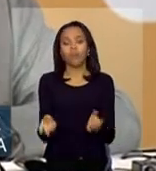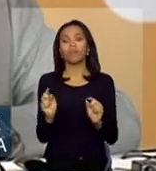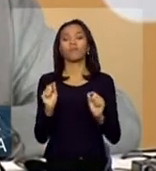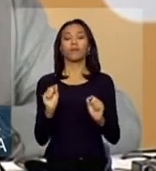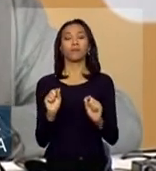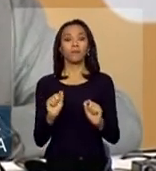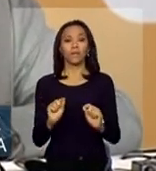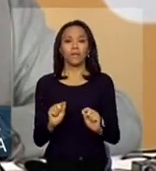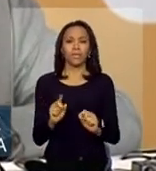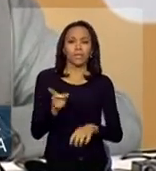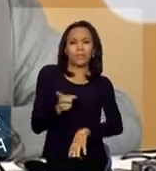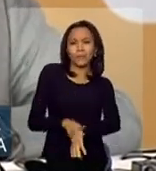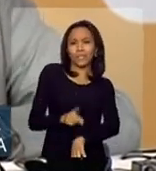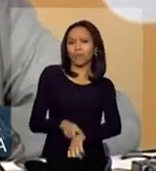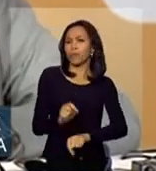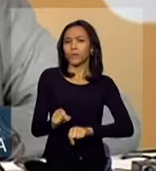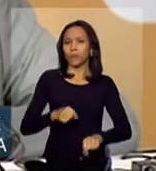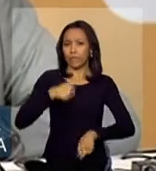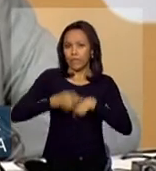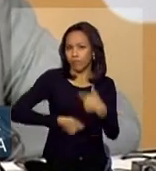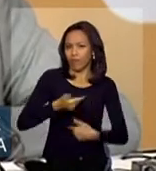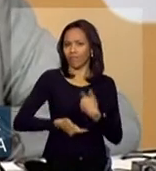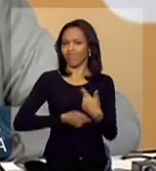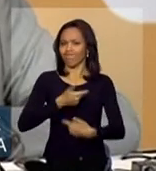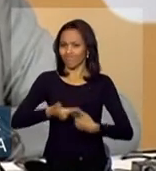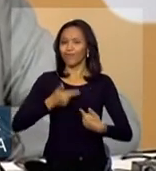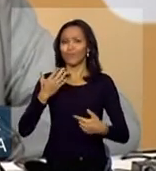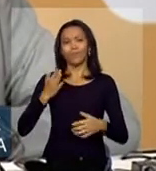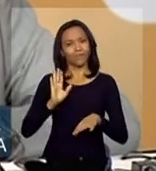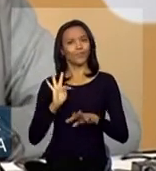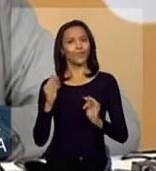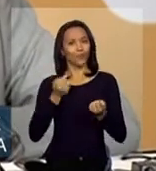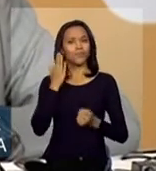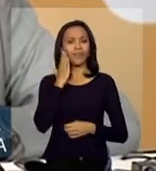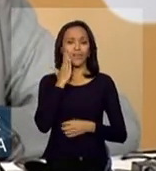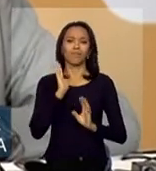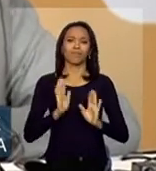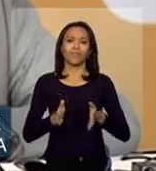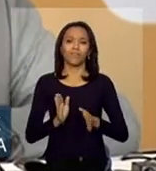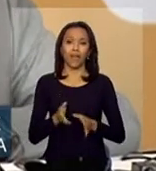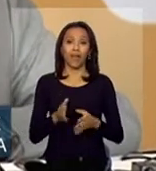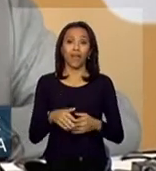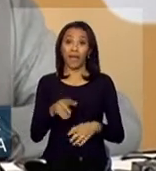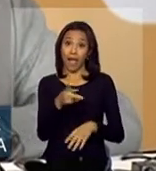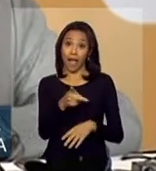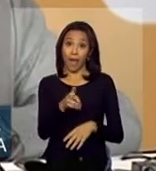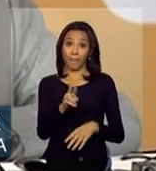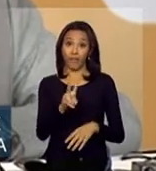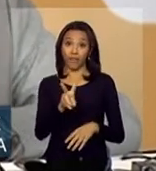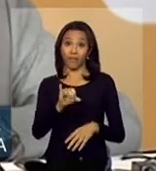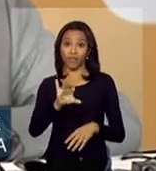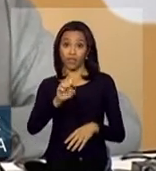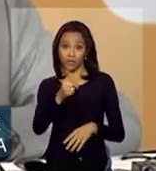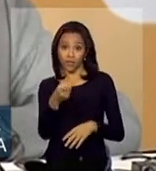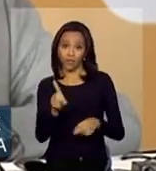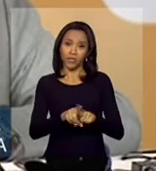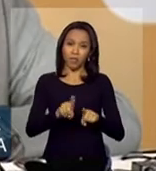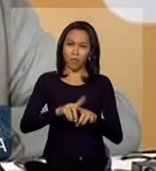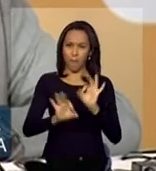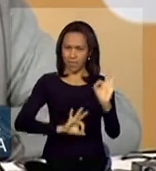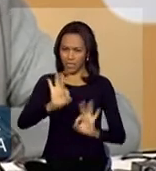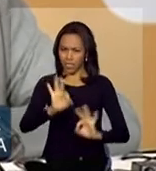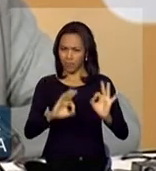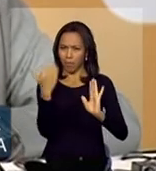em tempo para trabalhar. Porque saber trabalhar, todos sabemos. É uma questão de tempo, previsão e realmente um planejamento muito